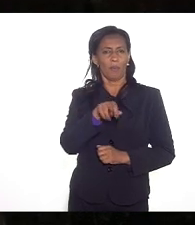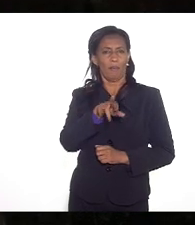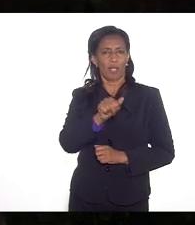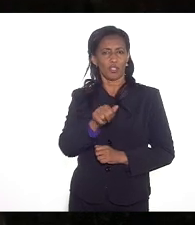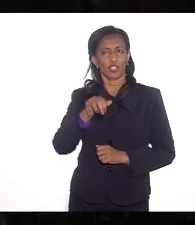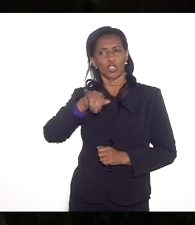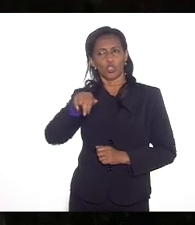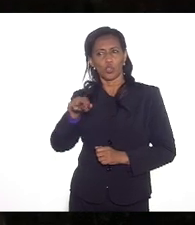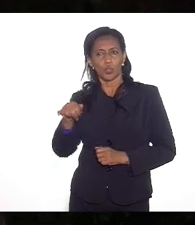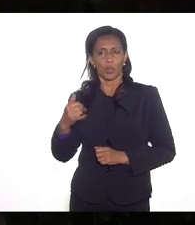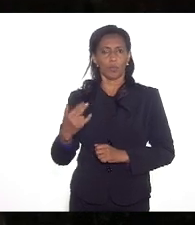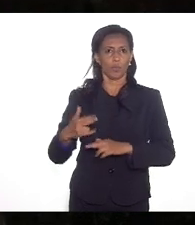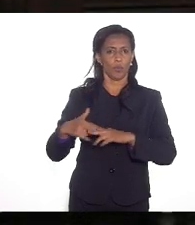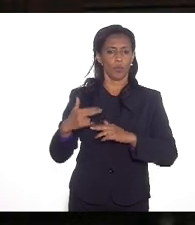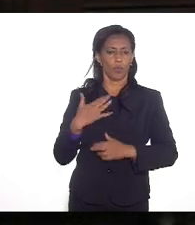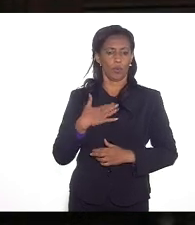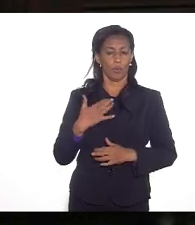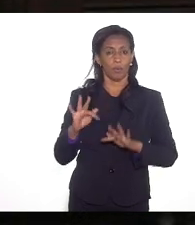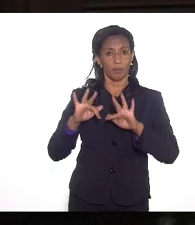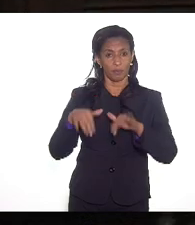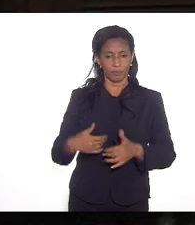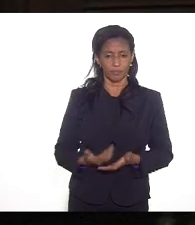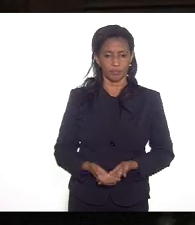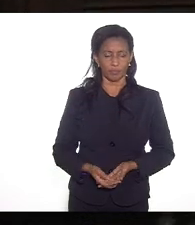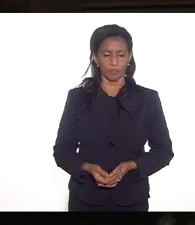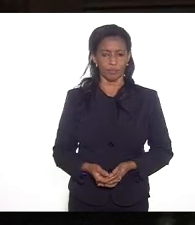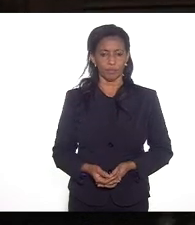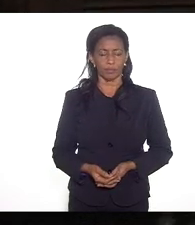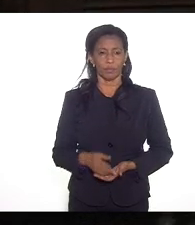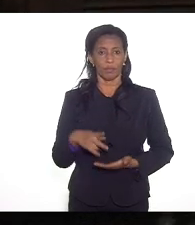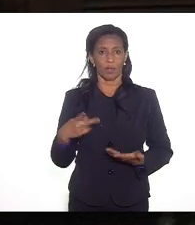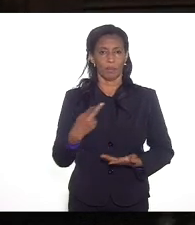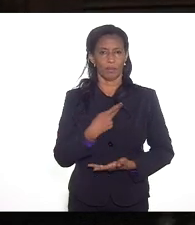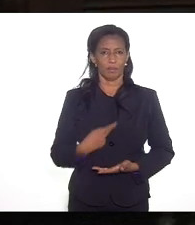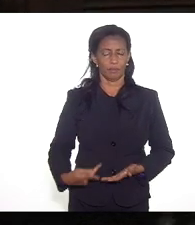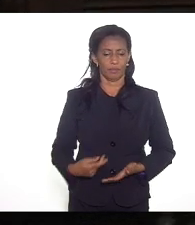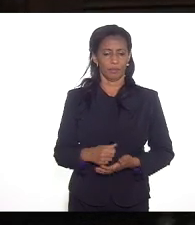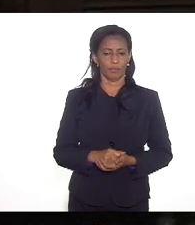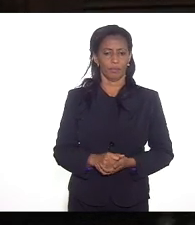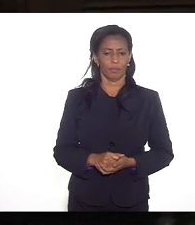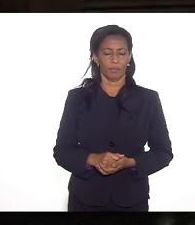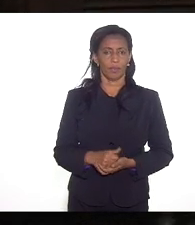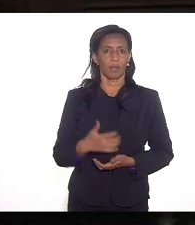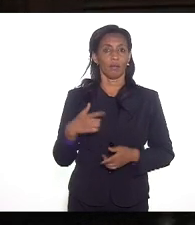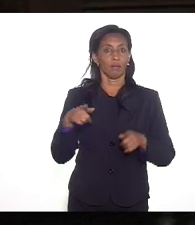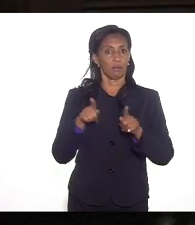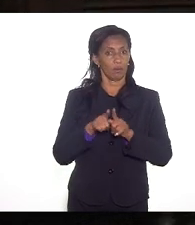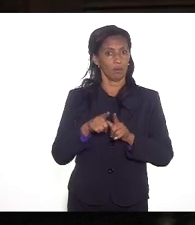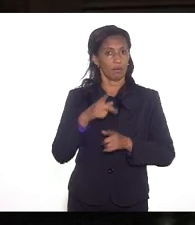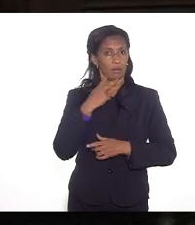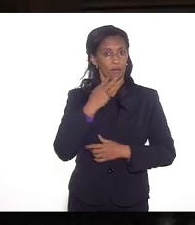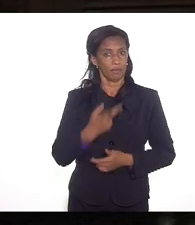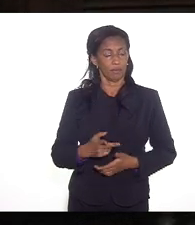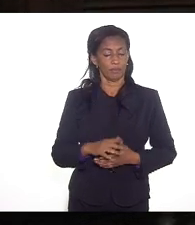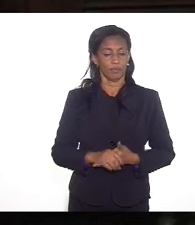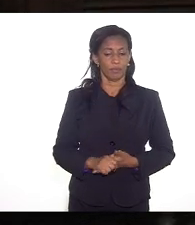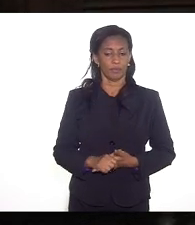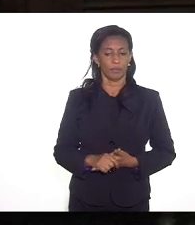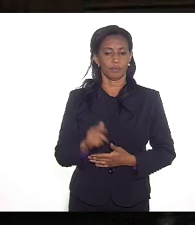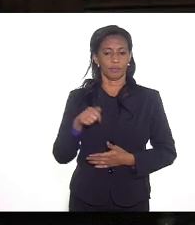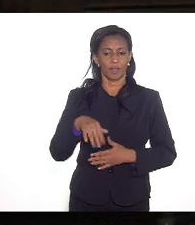tá E para encerrar seu presidente eu queria dizer o seguinte